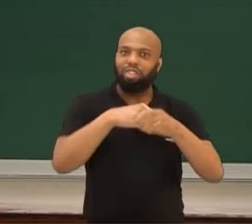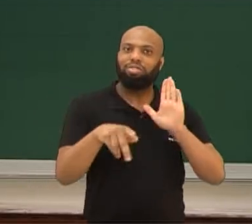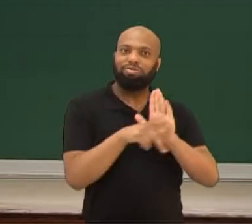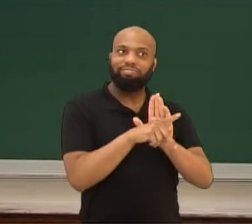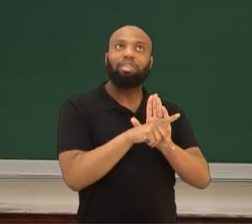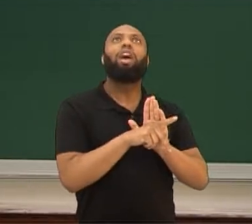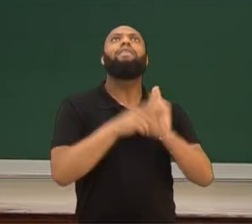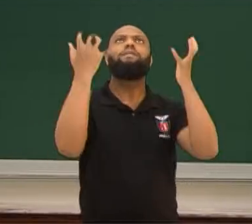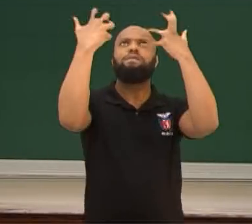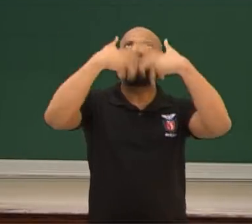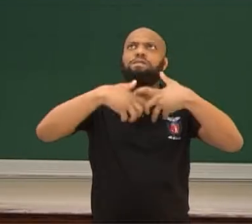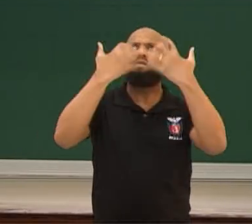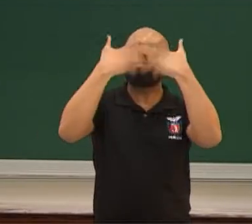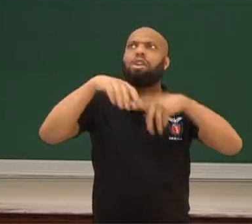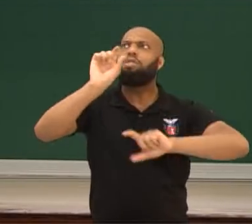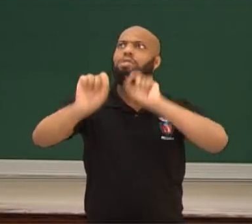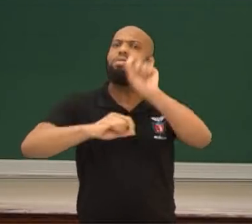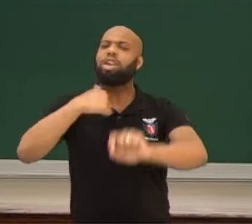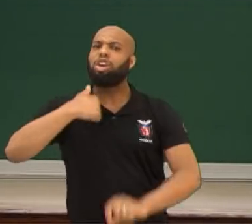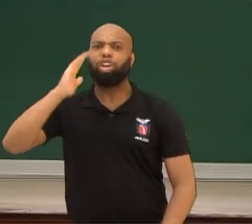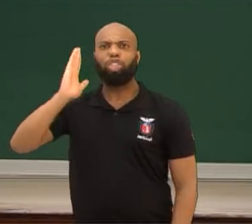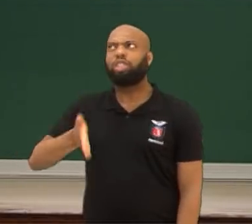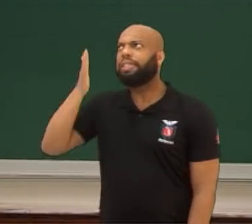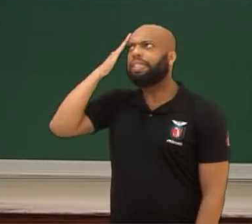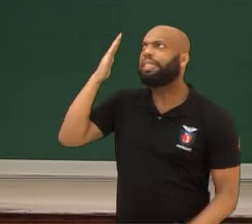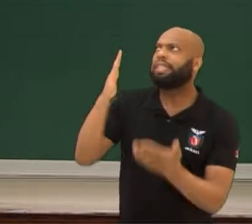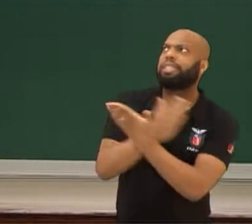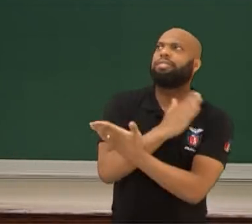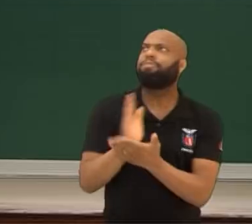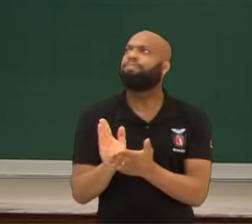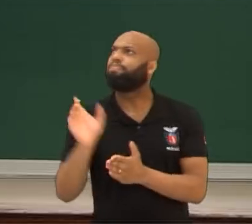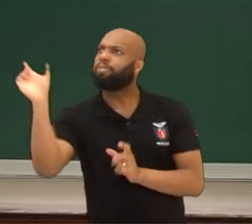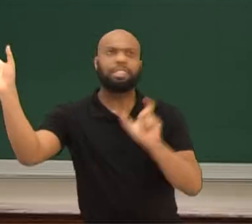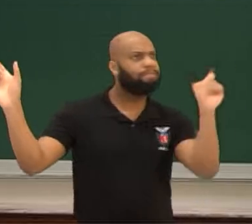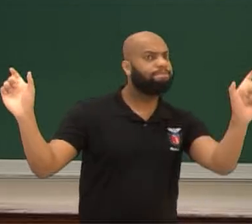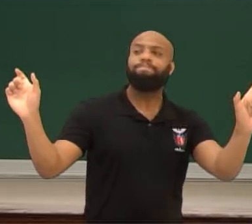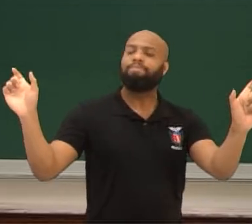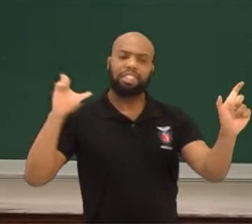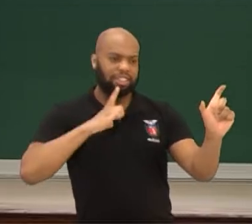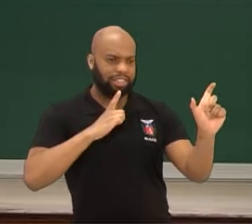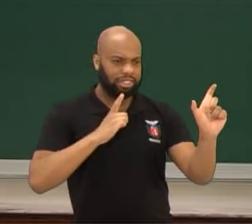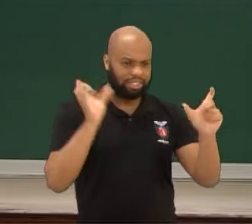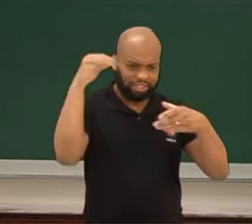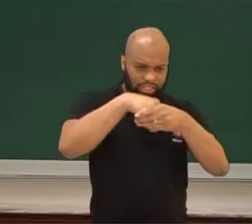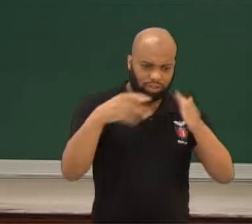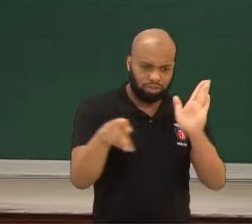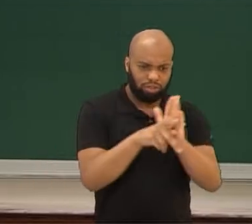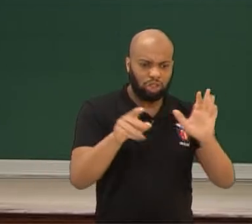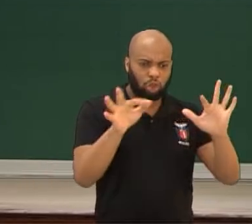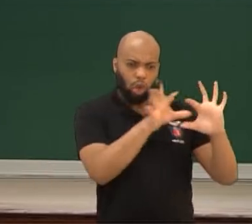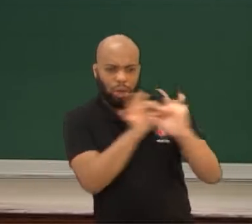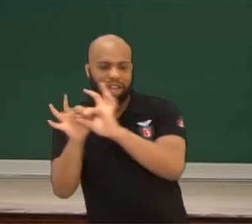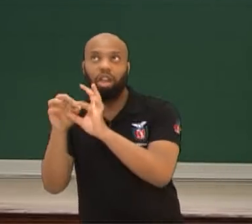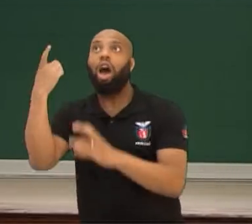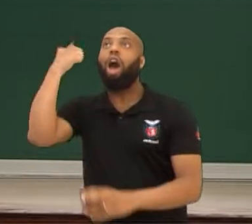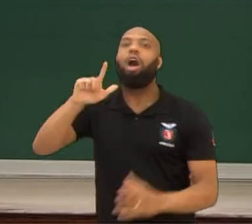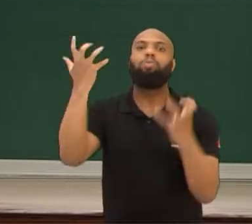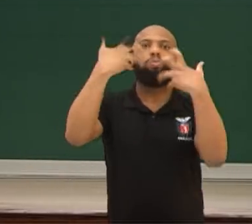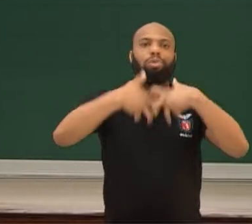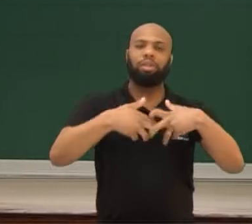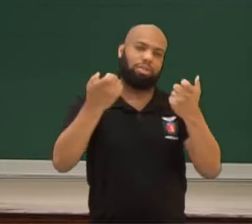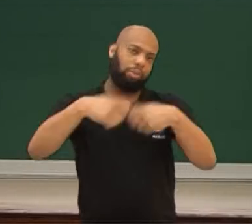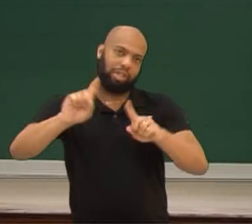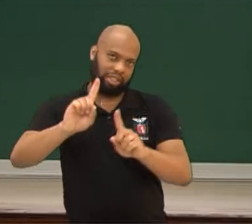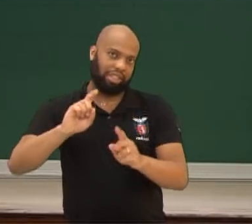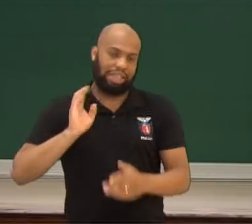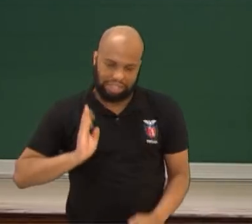ou seja, refletir sobre, quem sabe, surge, eu acho que significa isso, de repente nem preciso de recorrer aí ao dicionário,